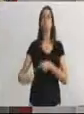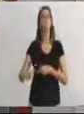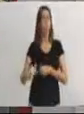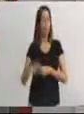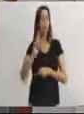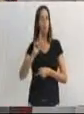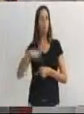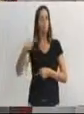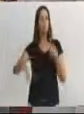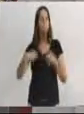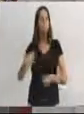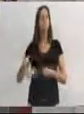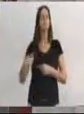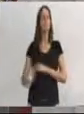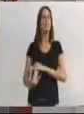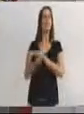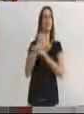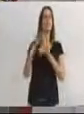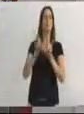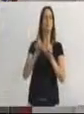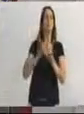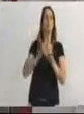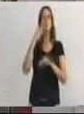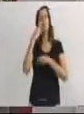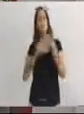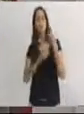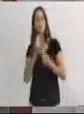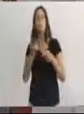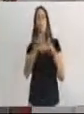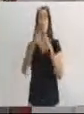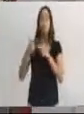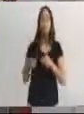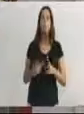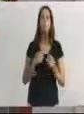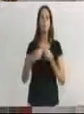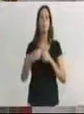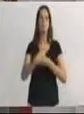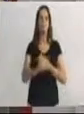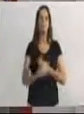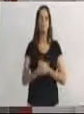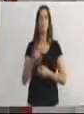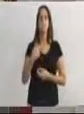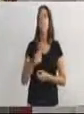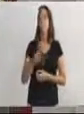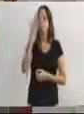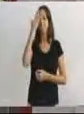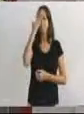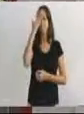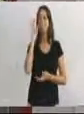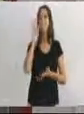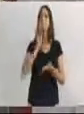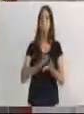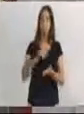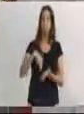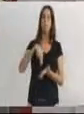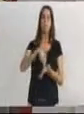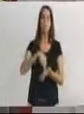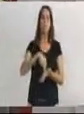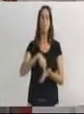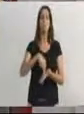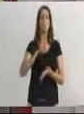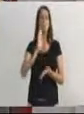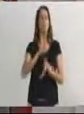no sentido de apresentar as demandas e os problemas que a cidade vive e nunca deixei de reconhecer no alto à tribuna que problemas exigem nossa